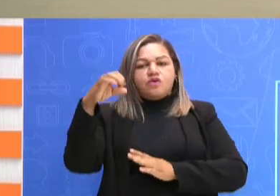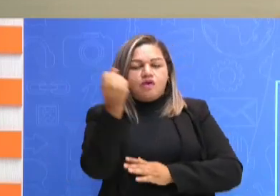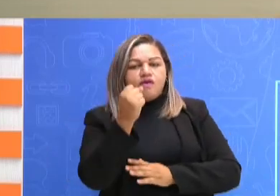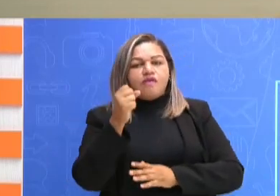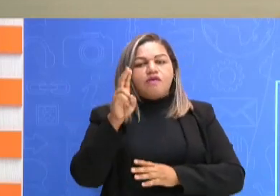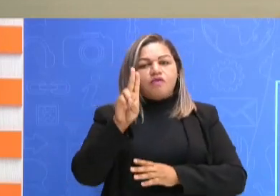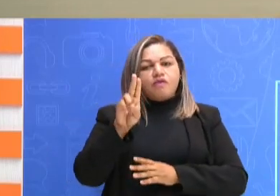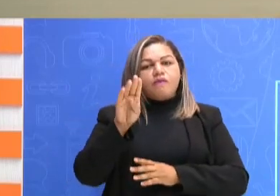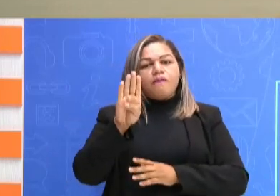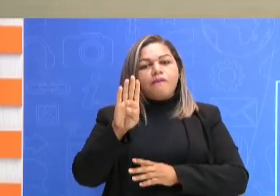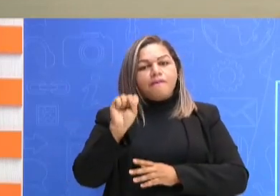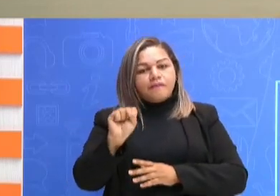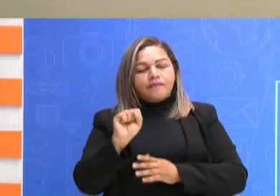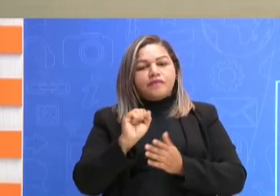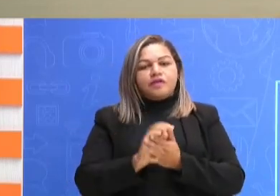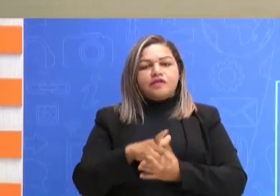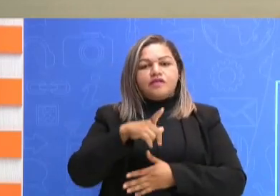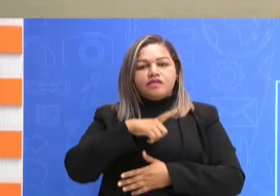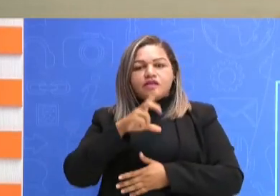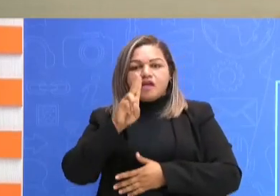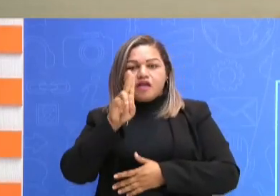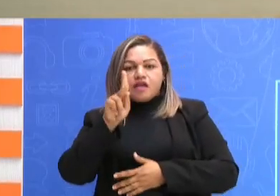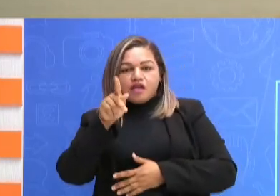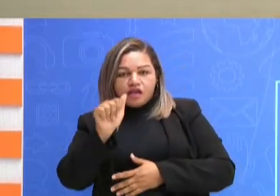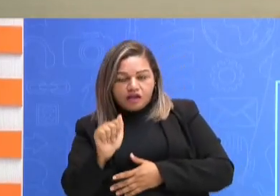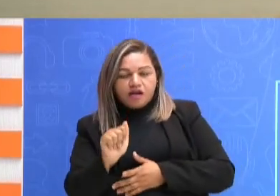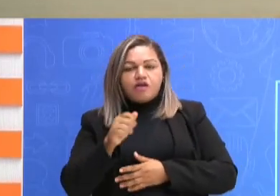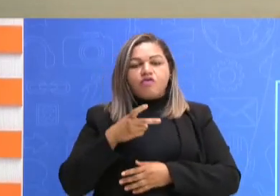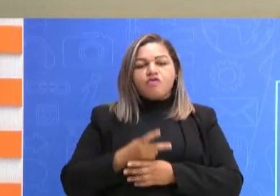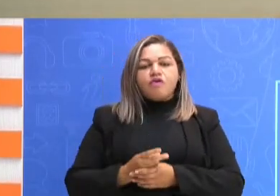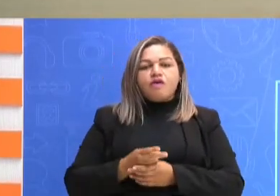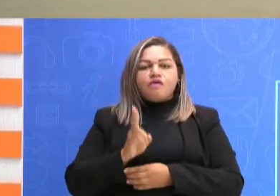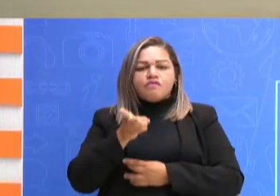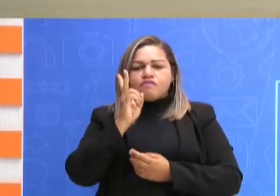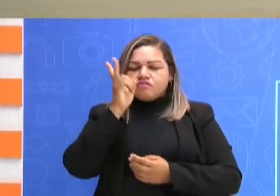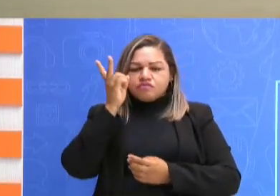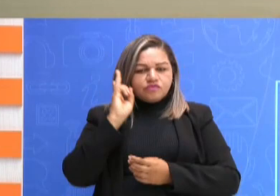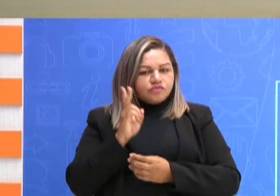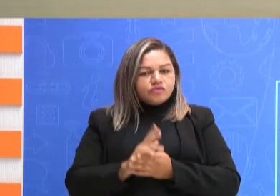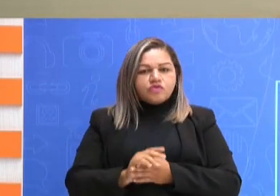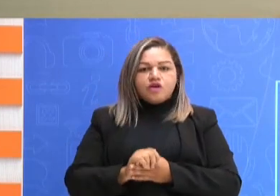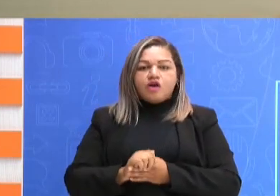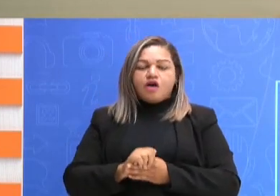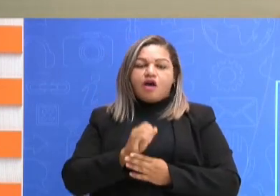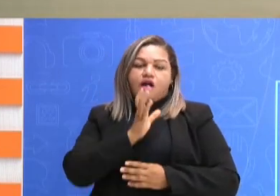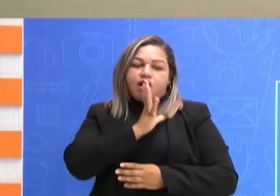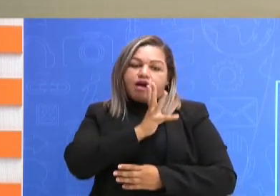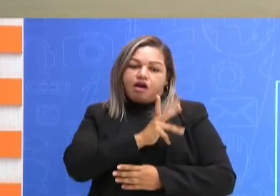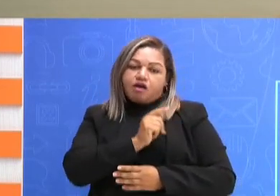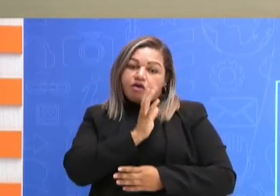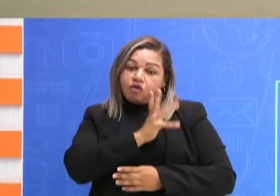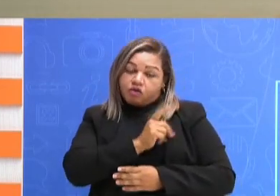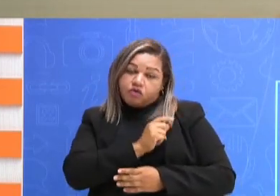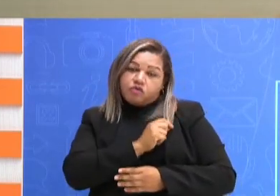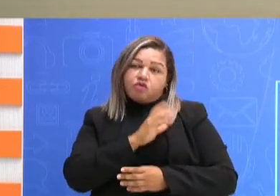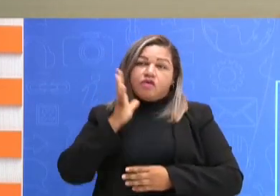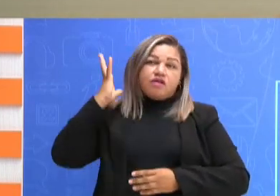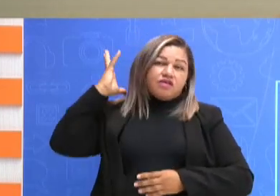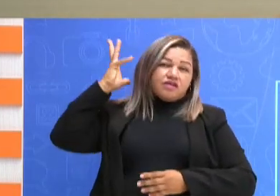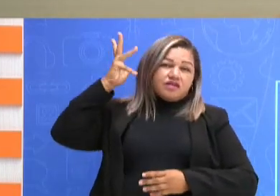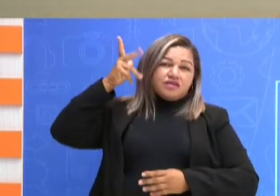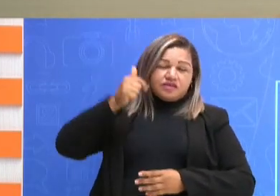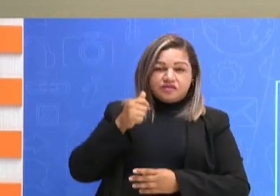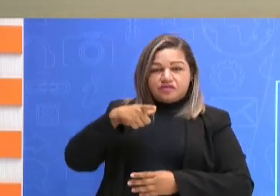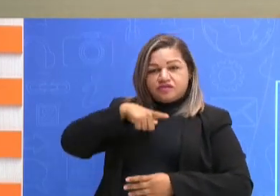Como nós temos a UPA funcionando, como nós temos o Complexo de Saúde funcionando, como nós temos o SAMU funcionando durante o período noturno e madrugada,